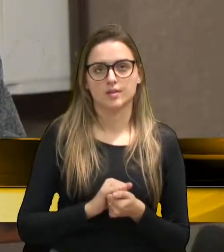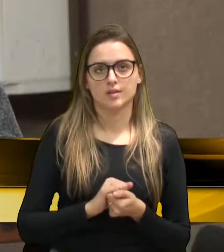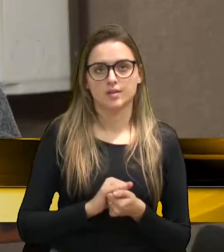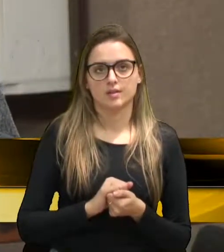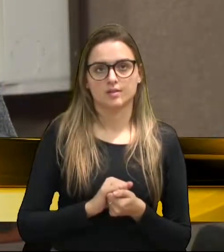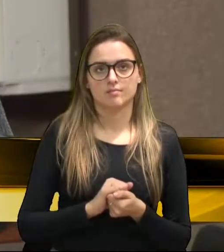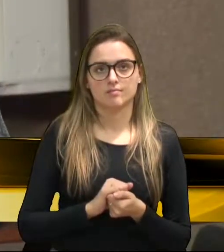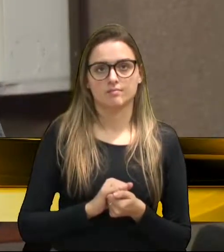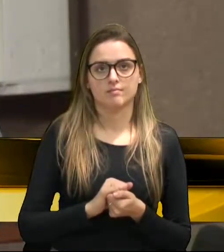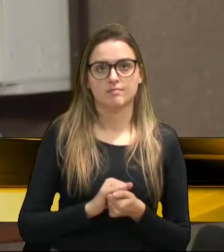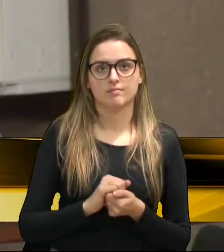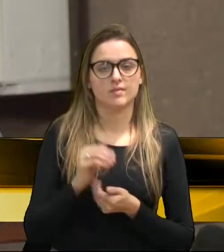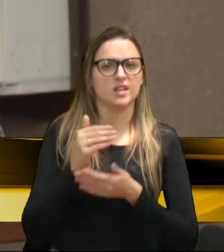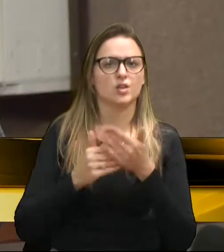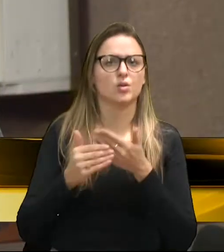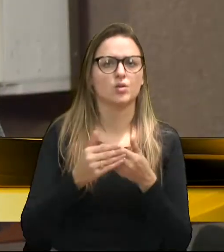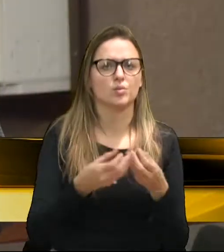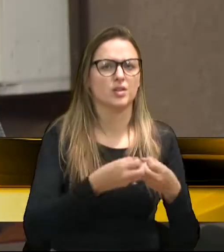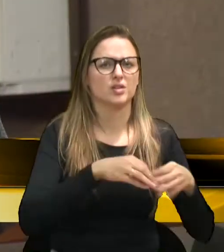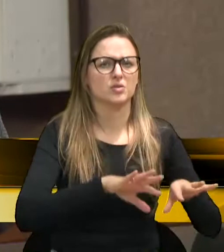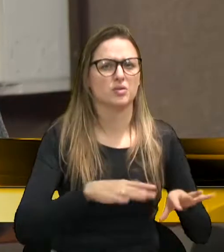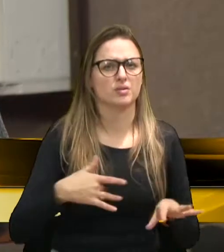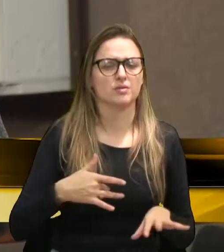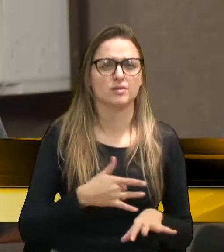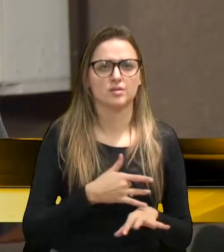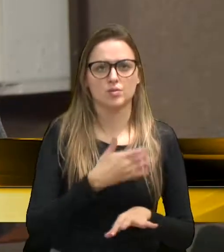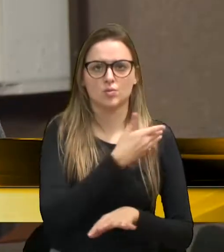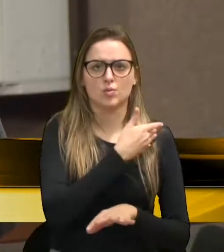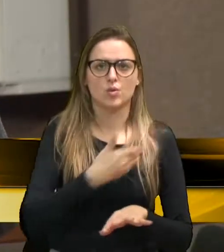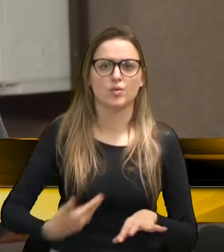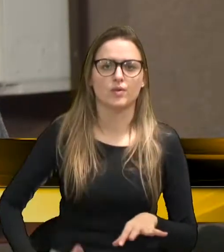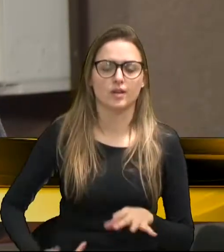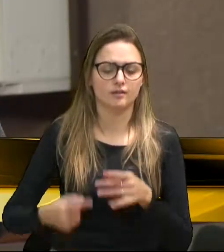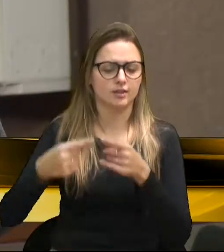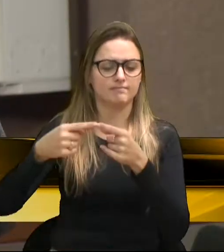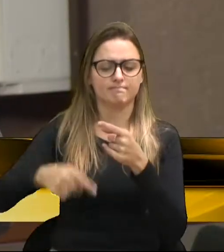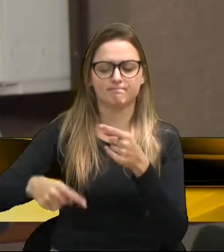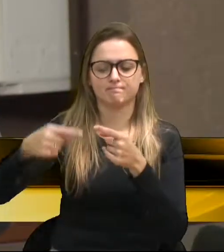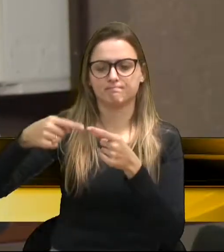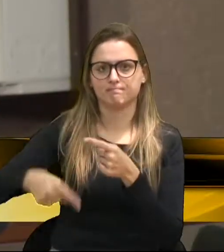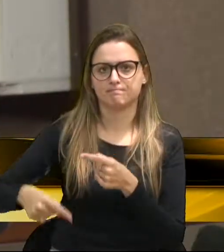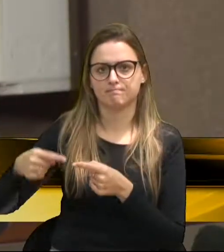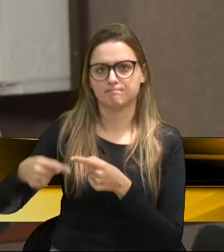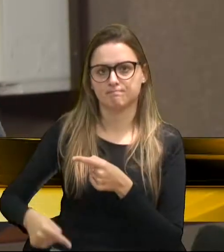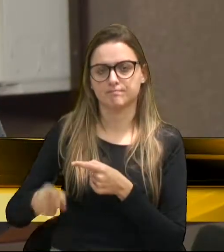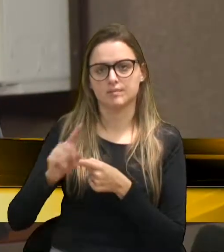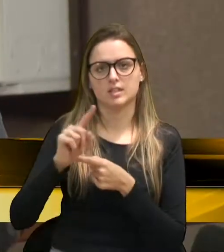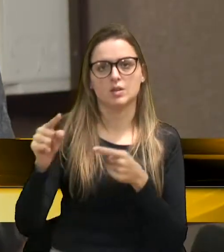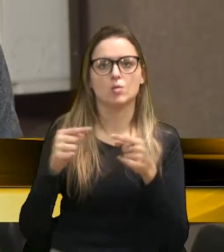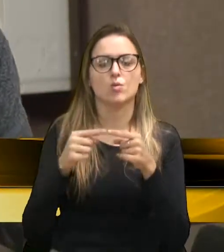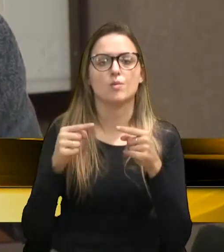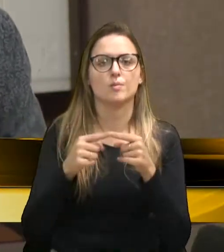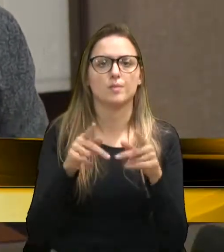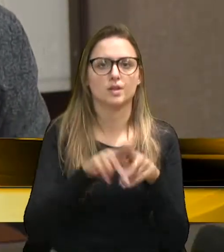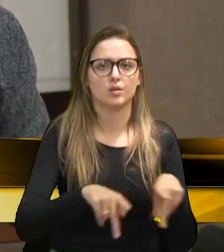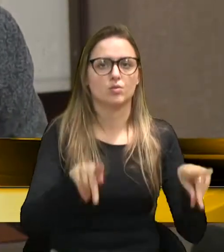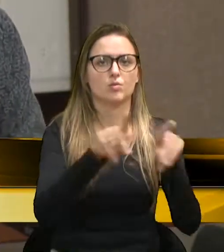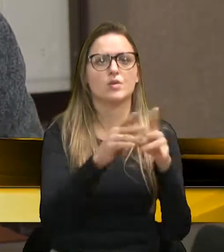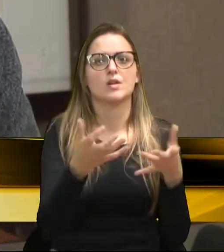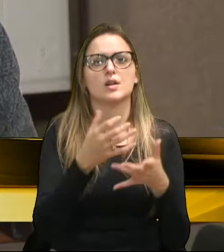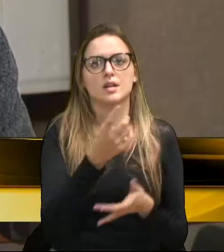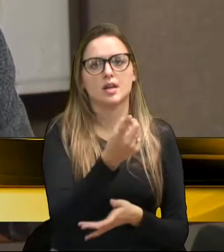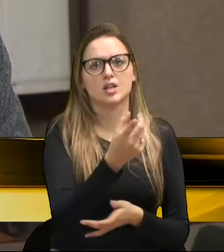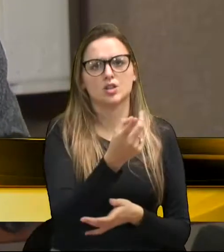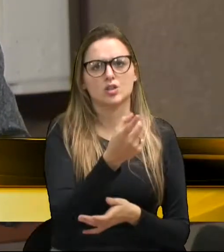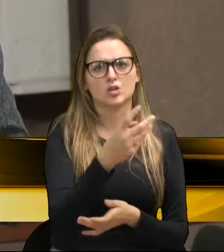Fora todo o sucateamento da saúde. É um governo que está desconectado com a participação popular. O prefeito quer gastar 12